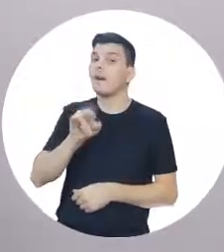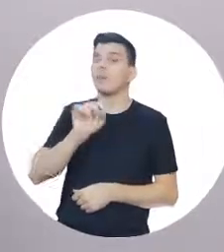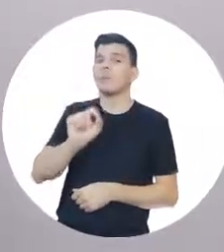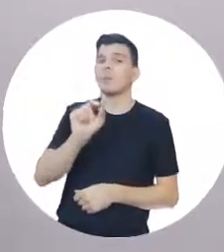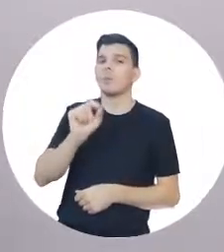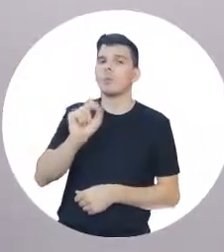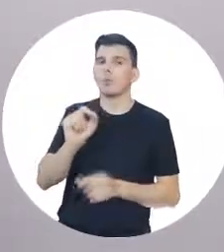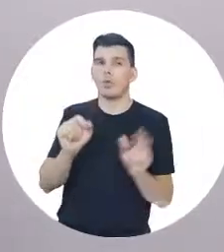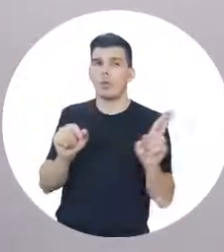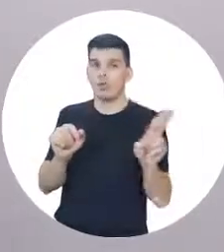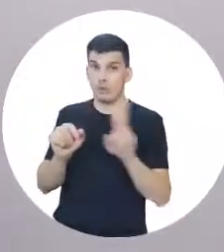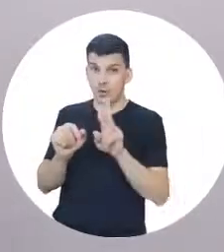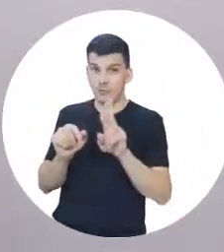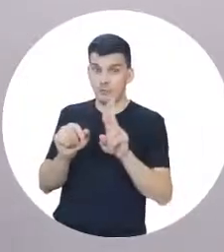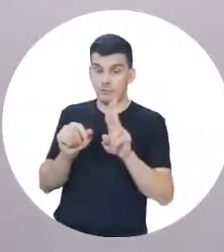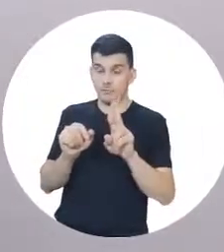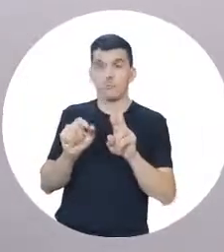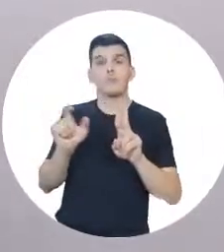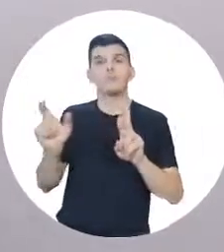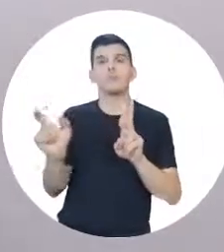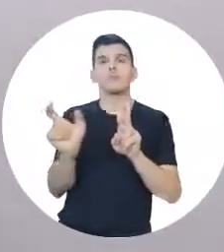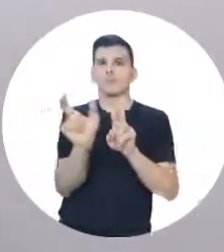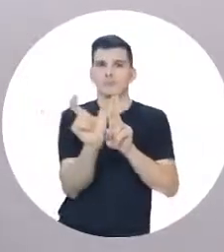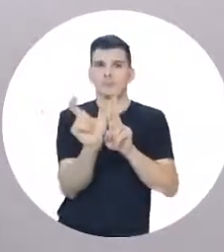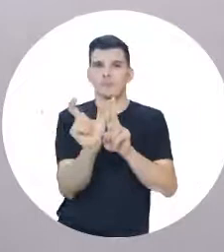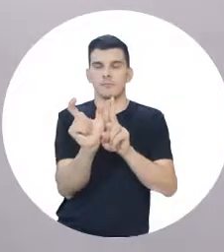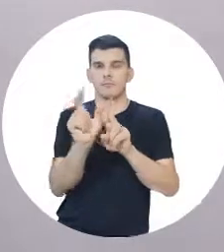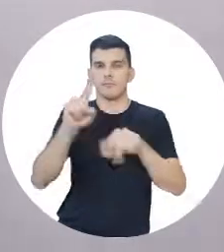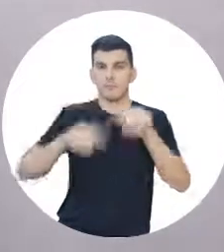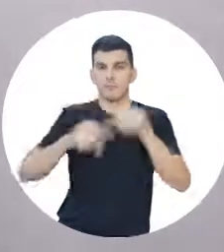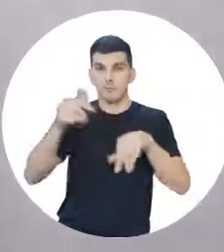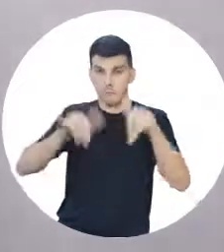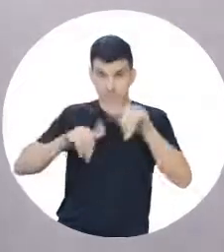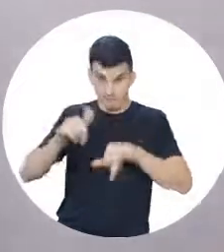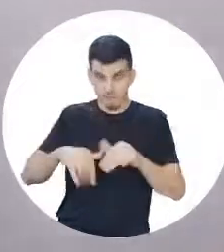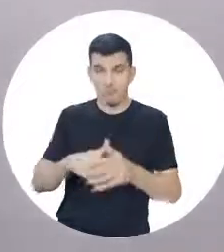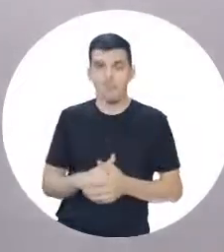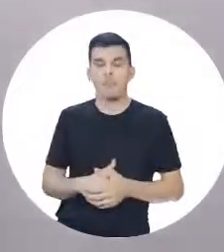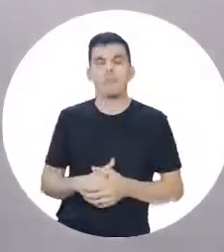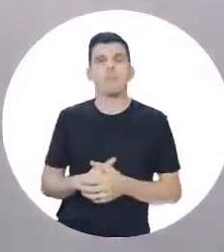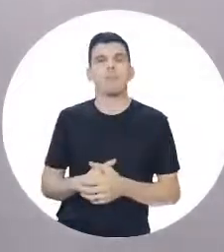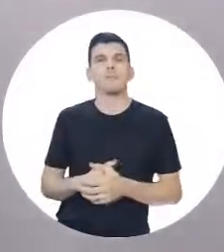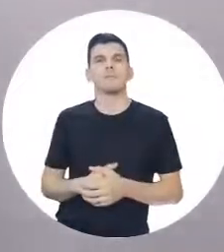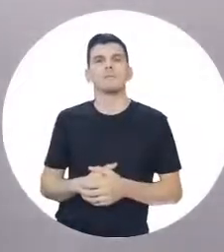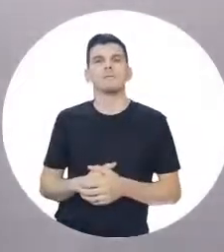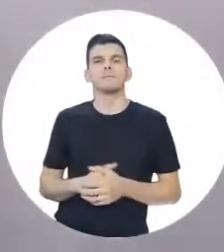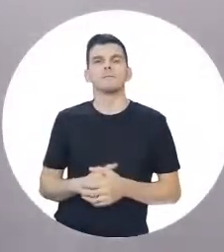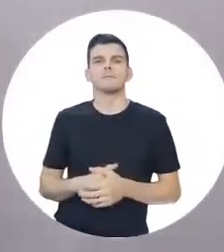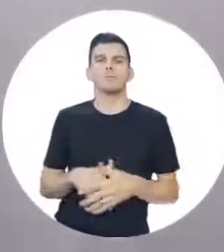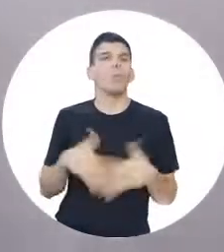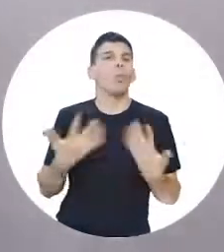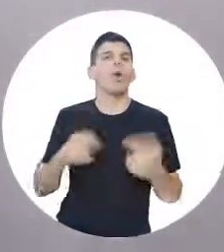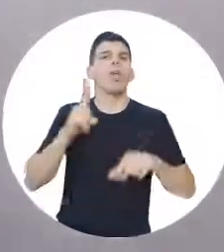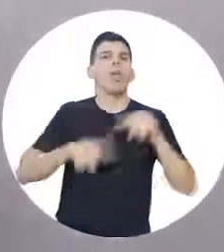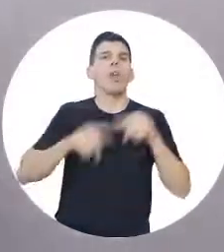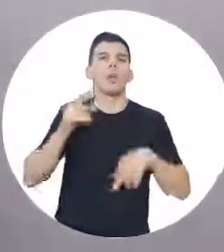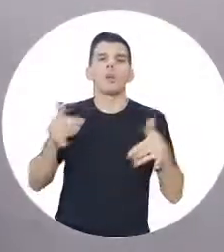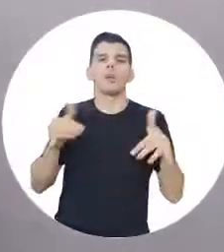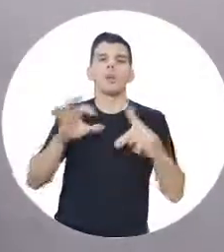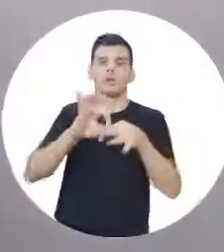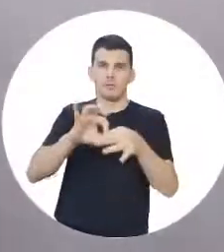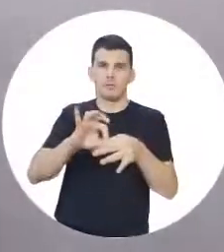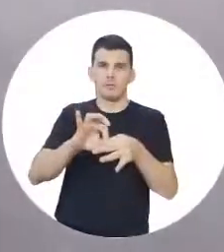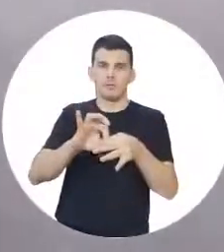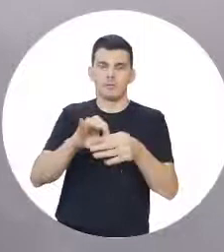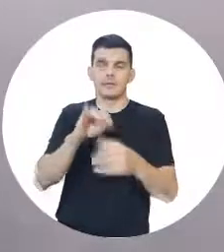você vai dar o nome hidróxido de um nome do elemento qualquer. Qual é o elemento que